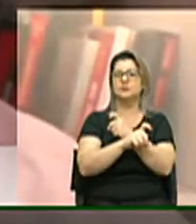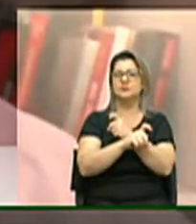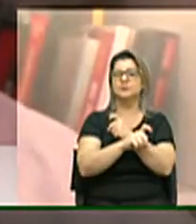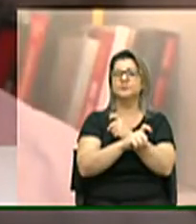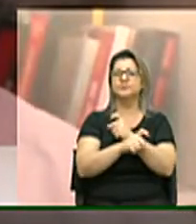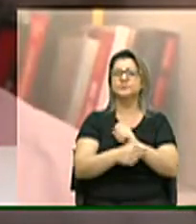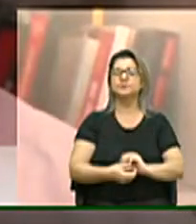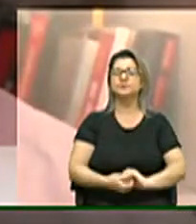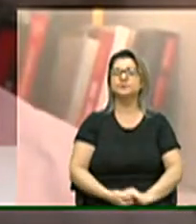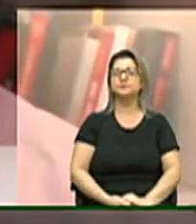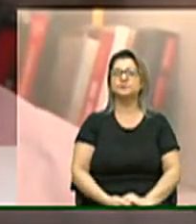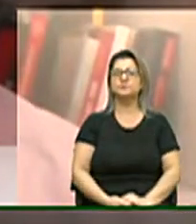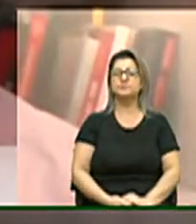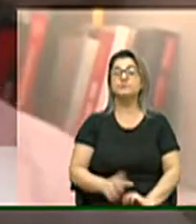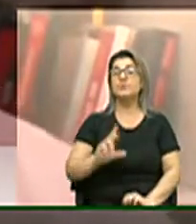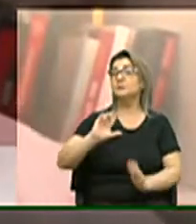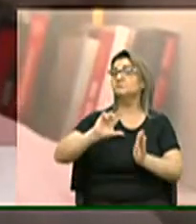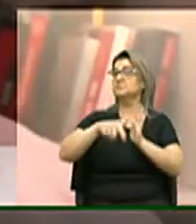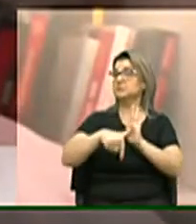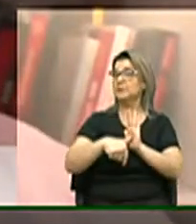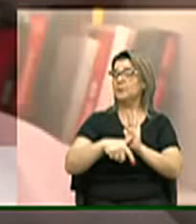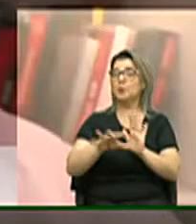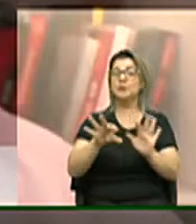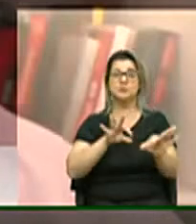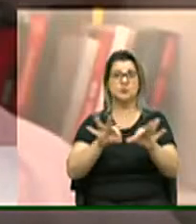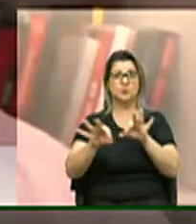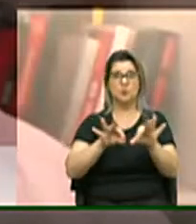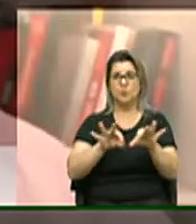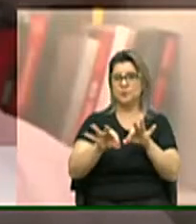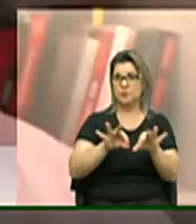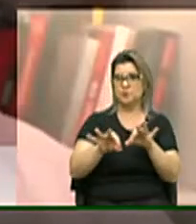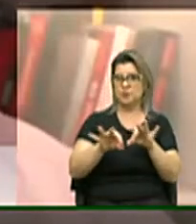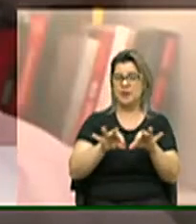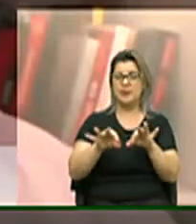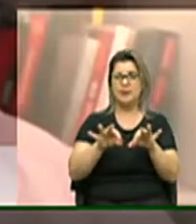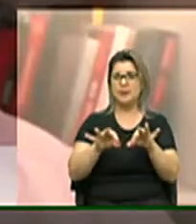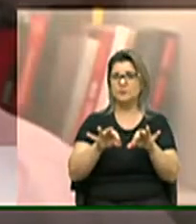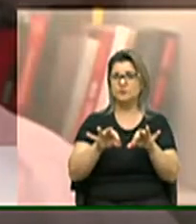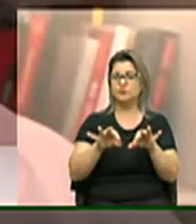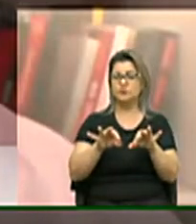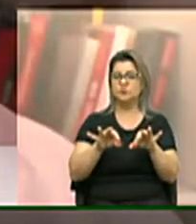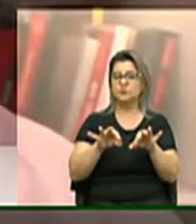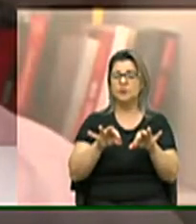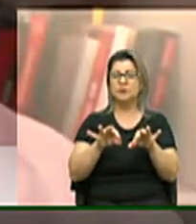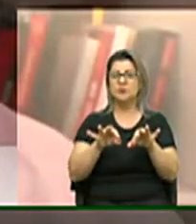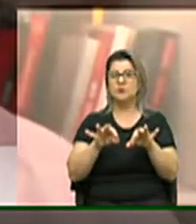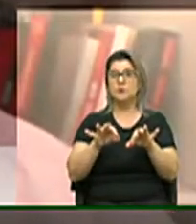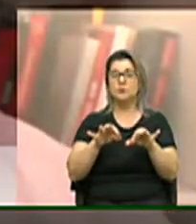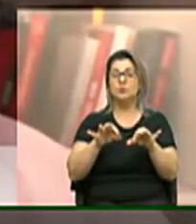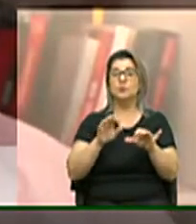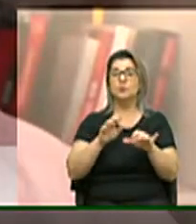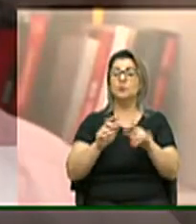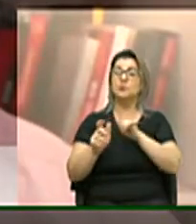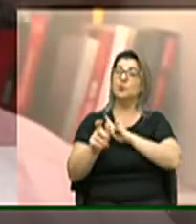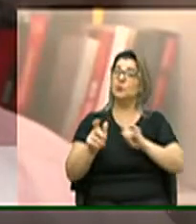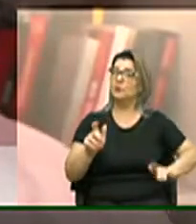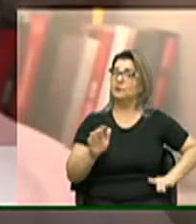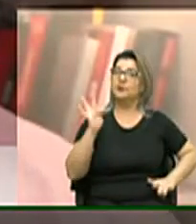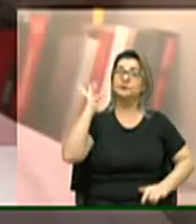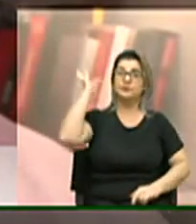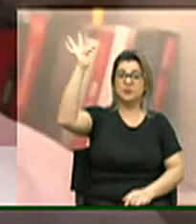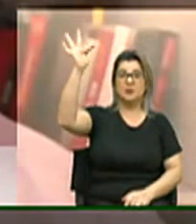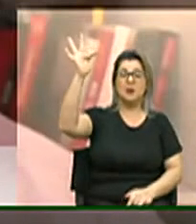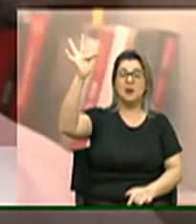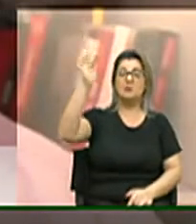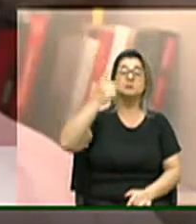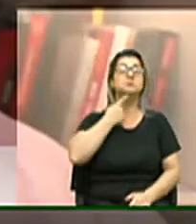Sul. Posteriormente, o projeto, né, encantou o governo federal e a empresa ela foi